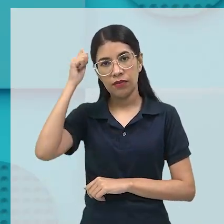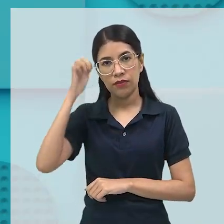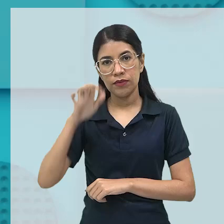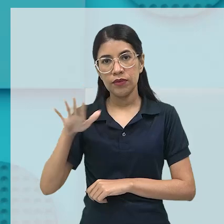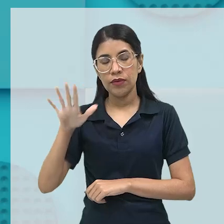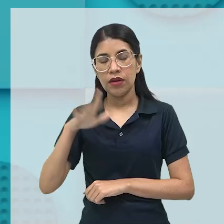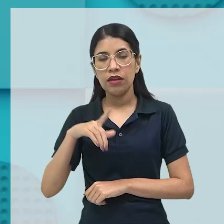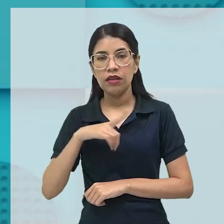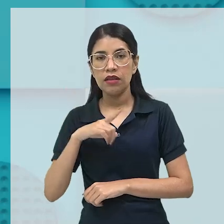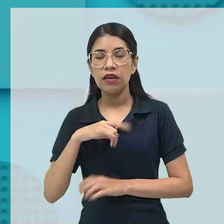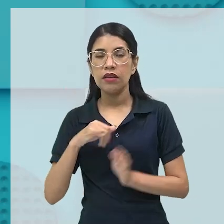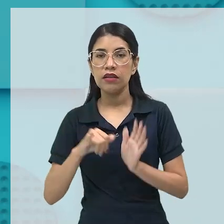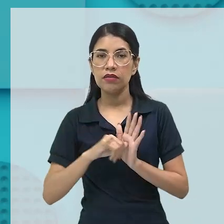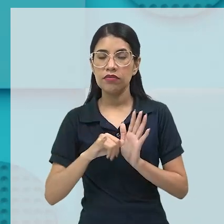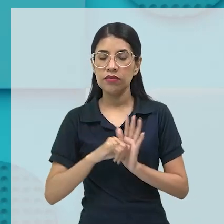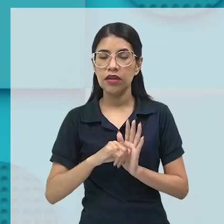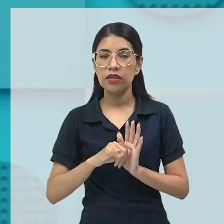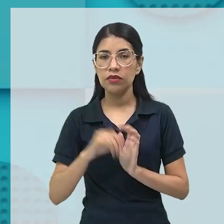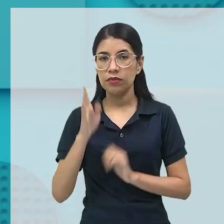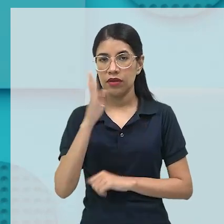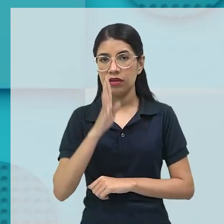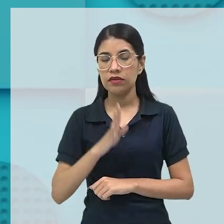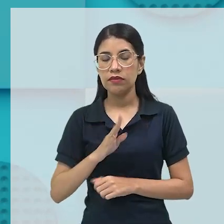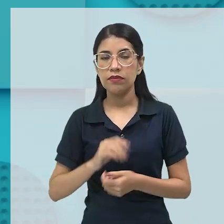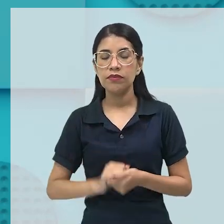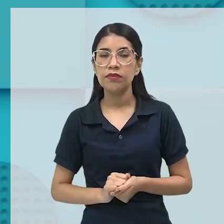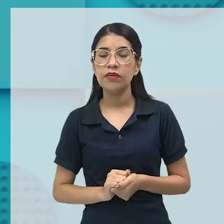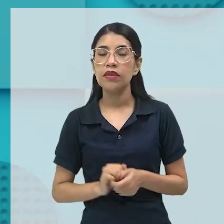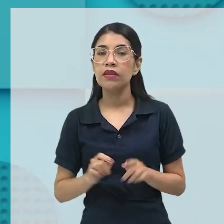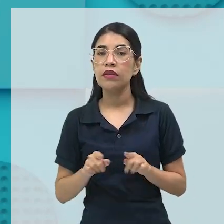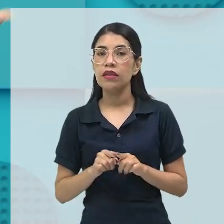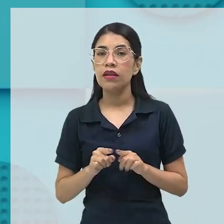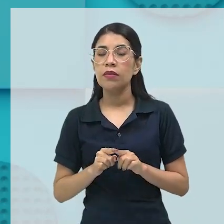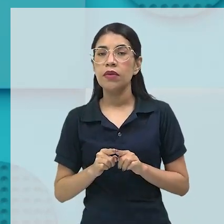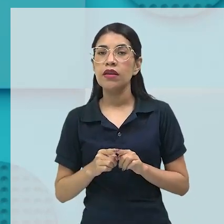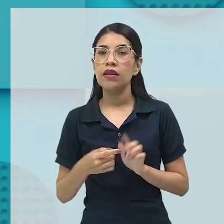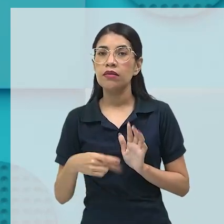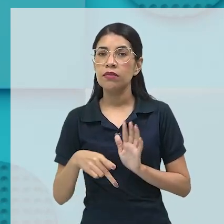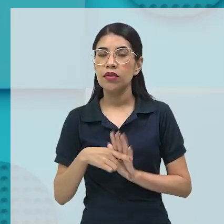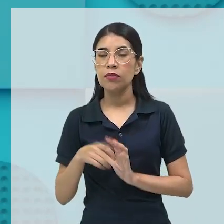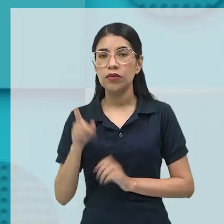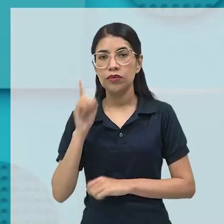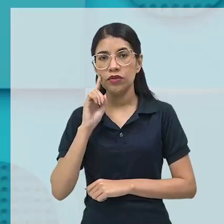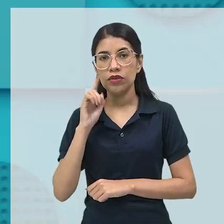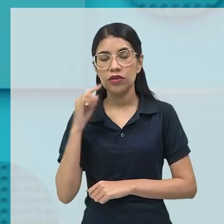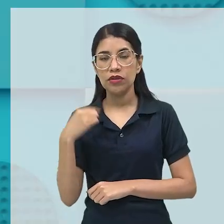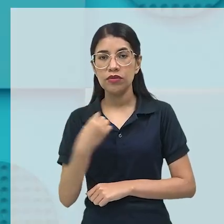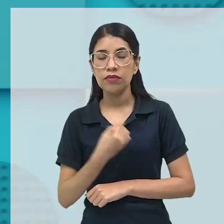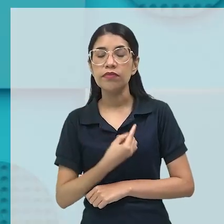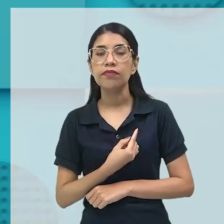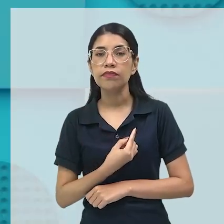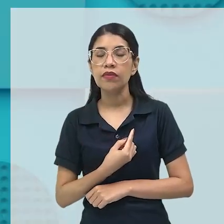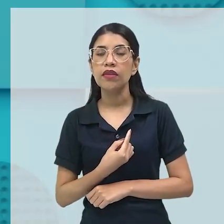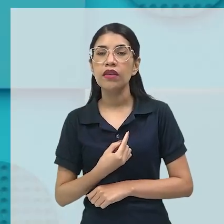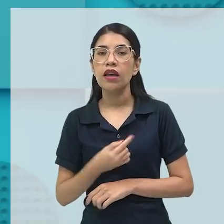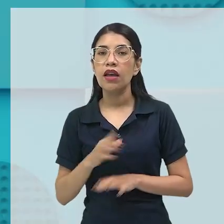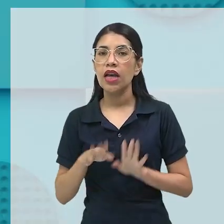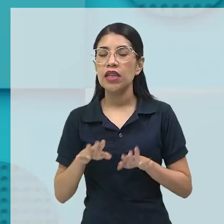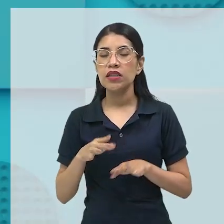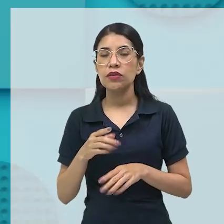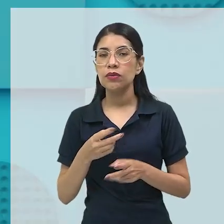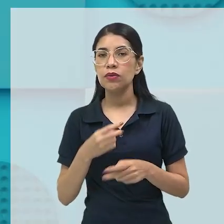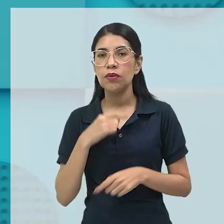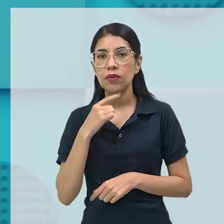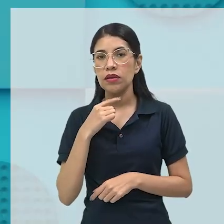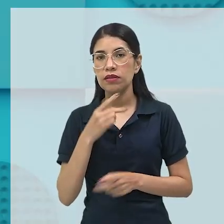temos na nossa identidade cultural também. São elementos que também fazem parte do nosso cotidiano, né? E muitas vezes a gente nem se